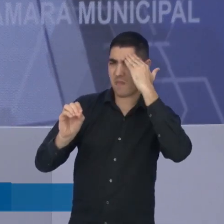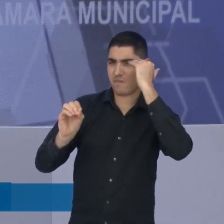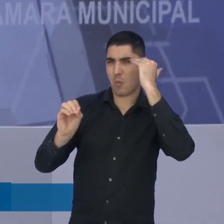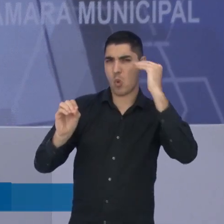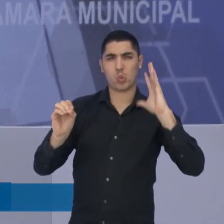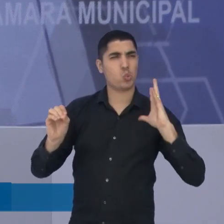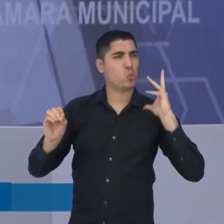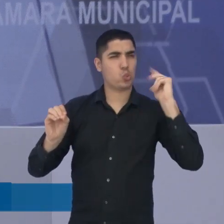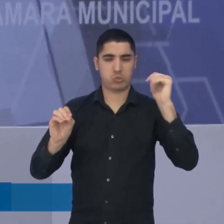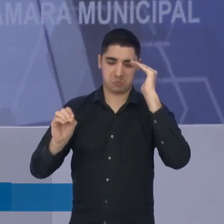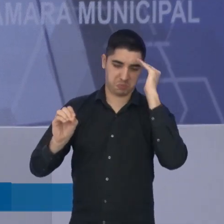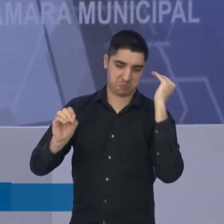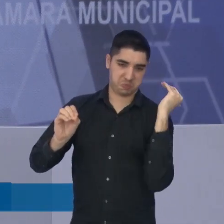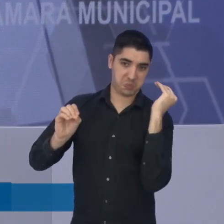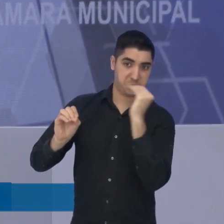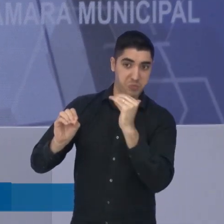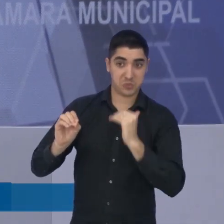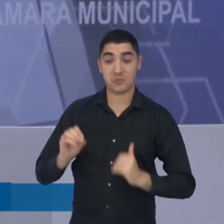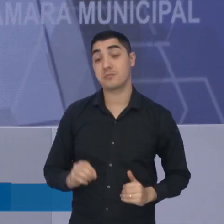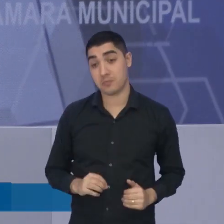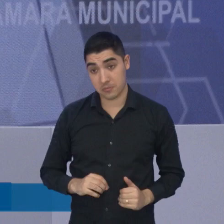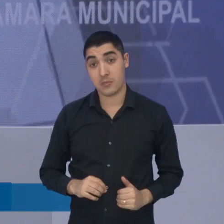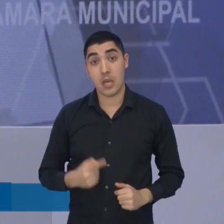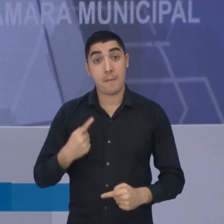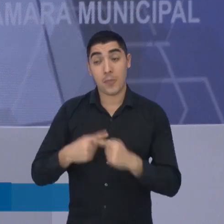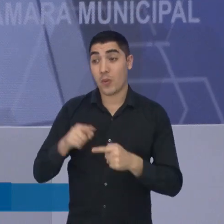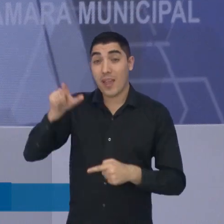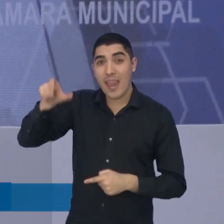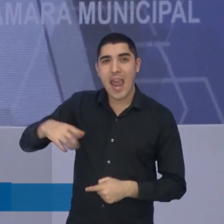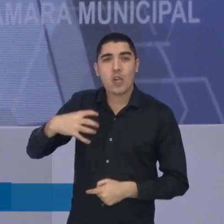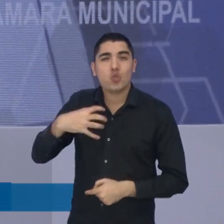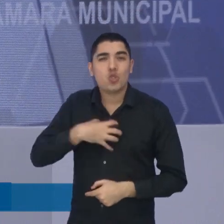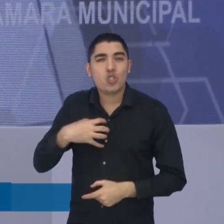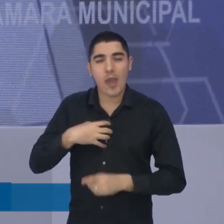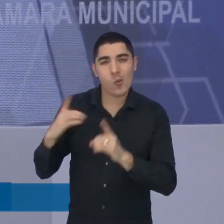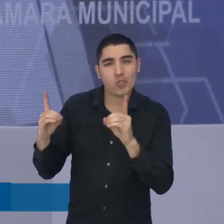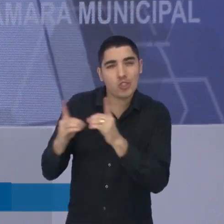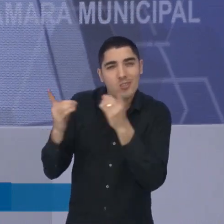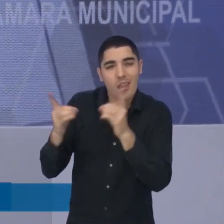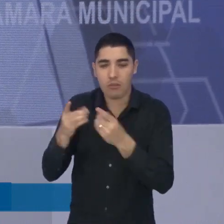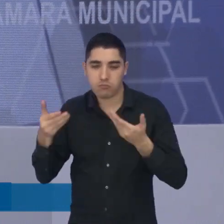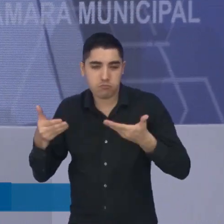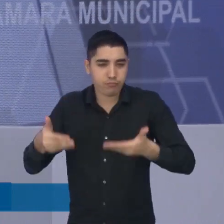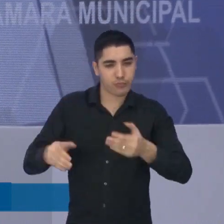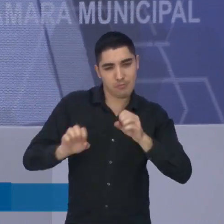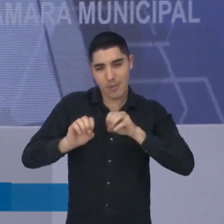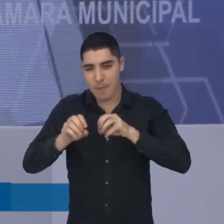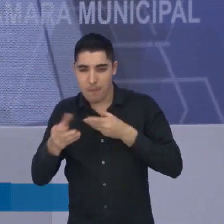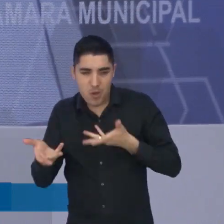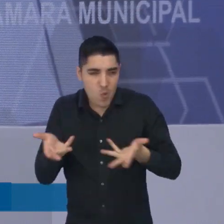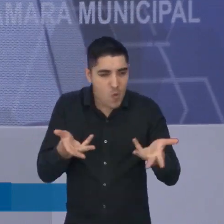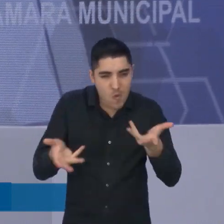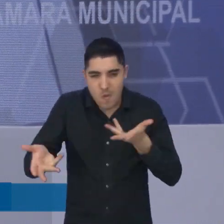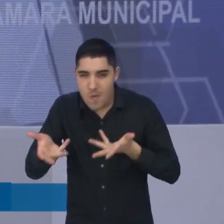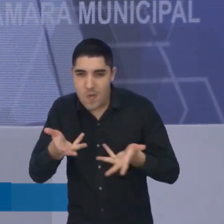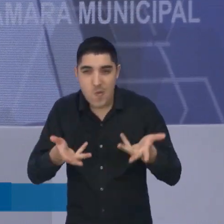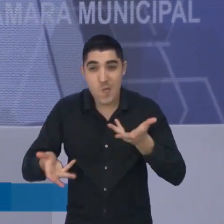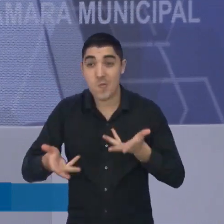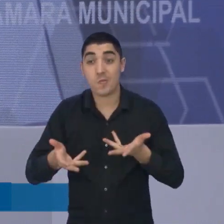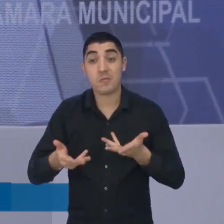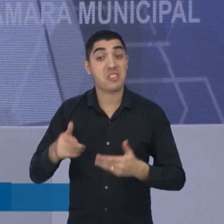A didática que ele teve e tem, deve ser até agora, óbvio, a didática era